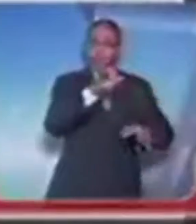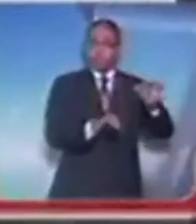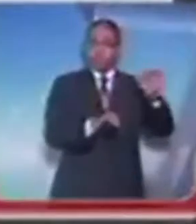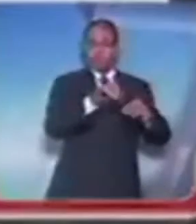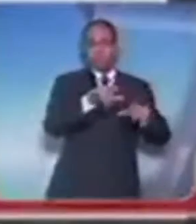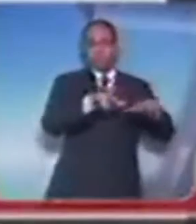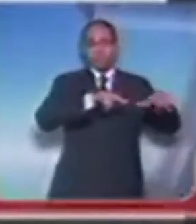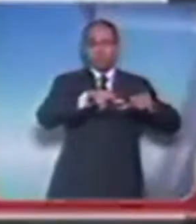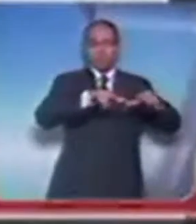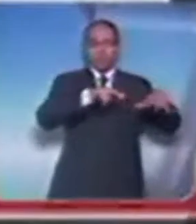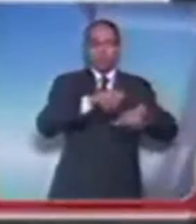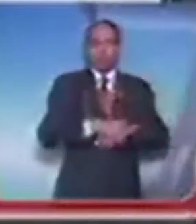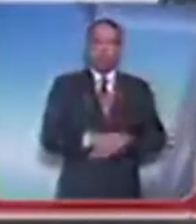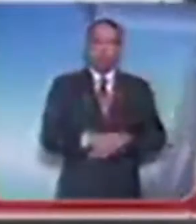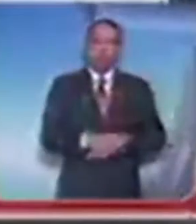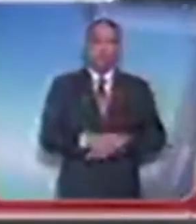do Trabalho,